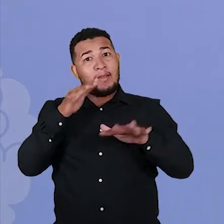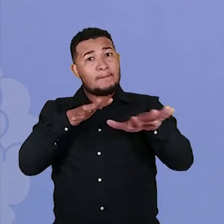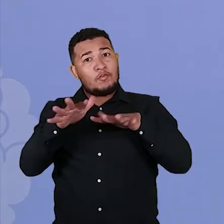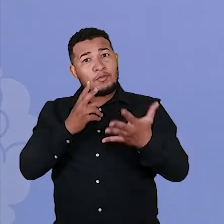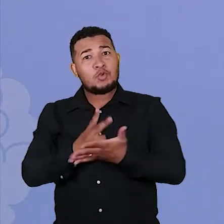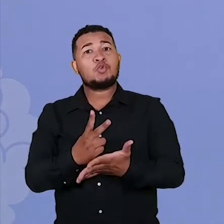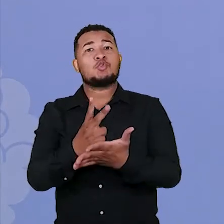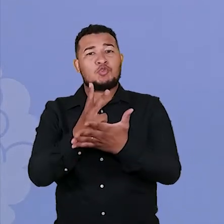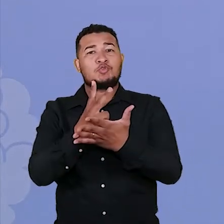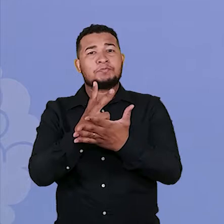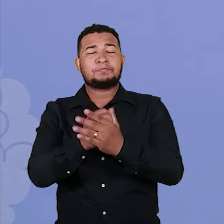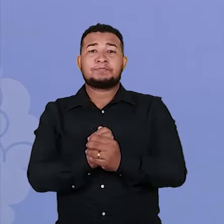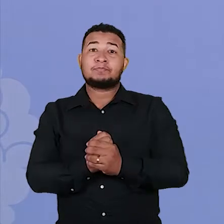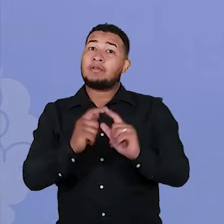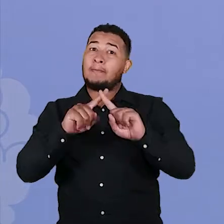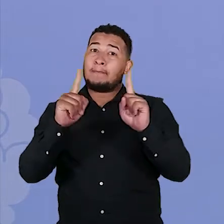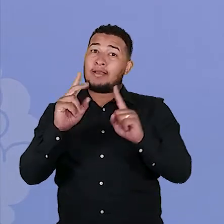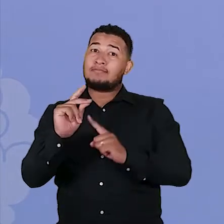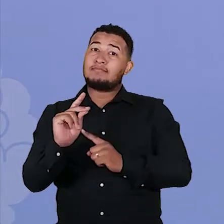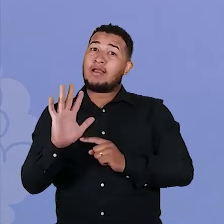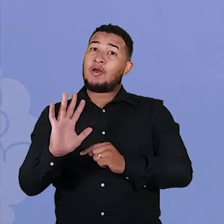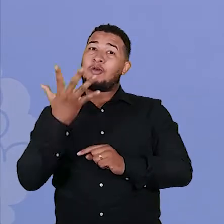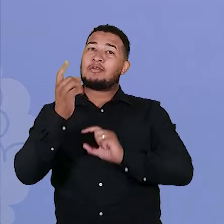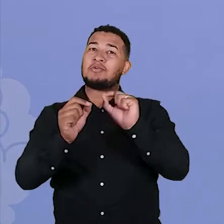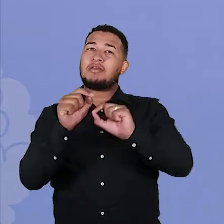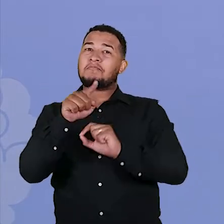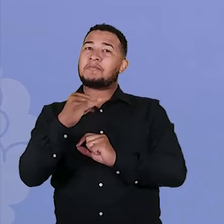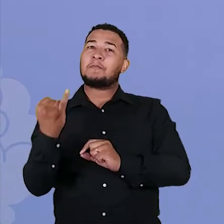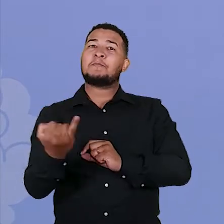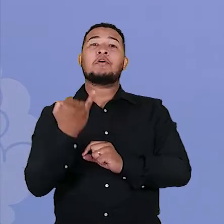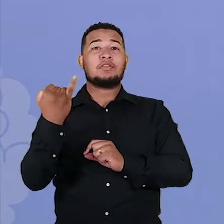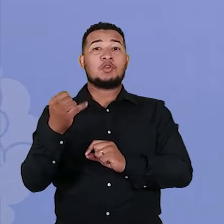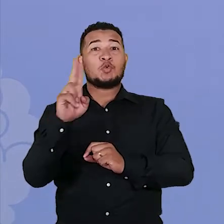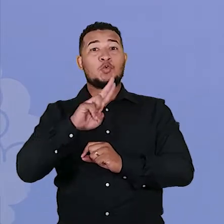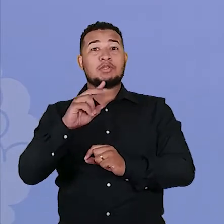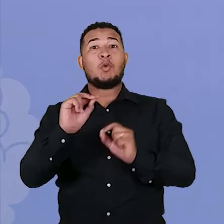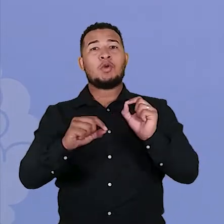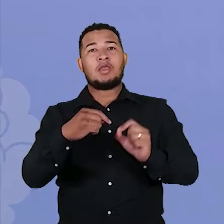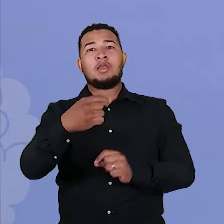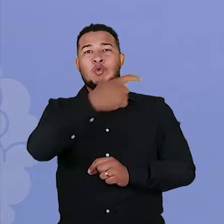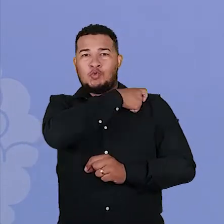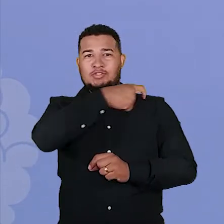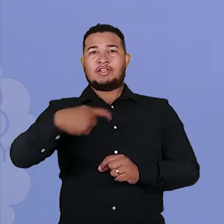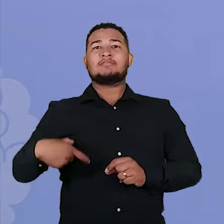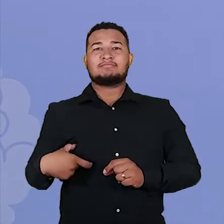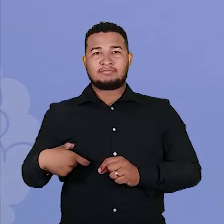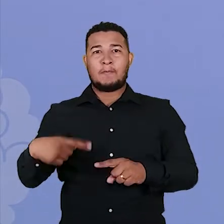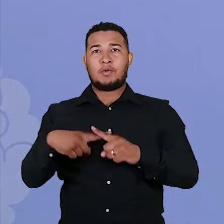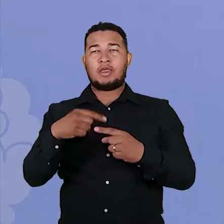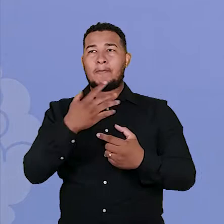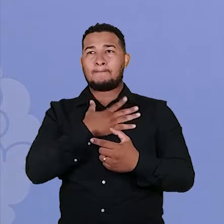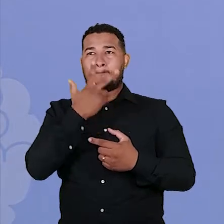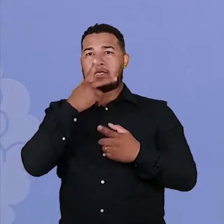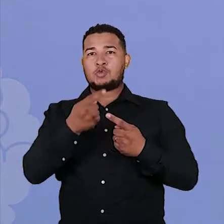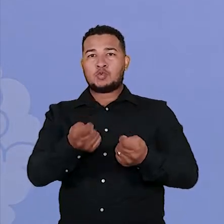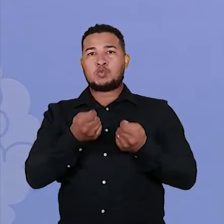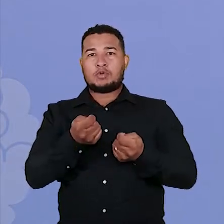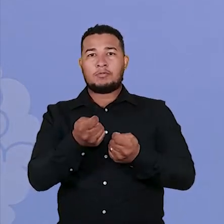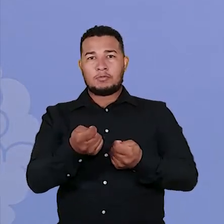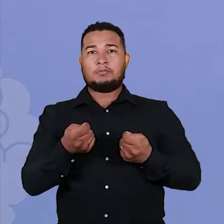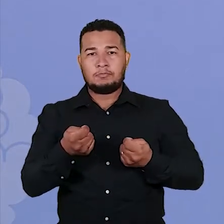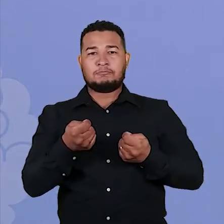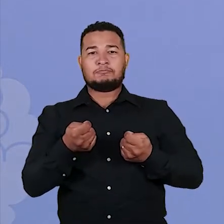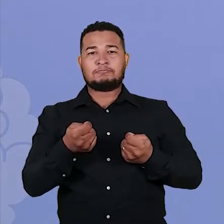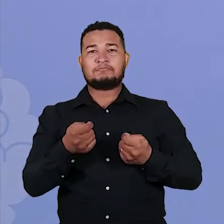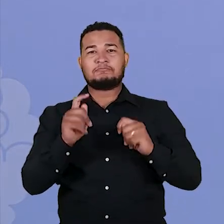aquele movimento. Só que aí, que é muito importante, utilizar o cinto de segurança, tá? Que aí ele impede o